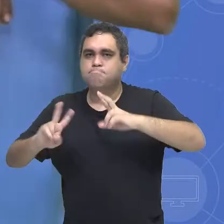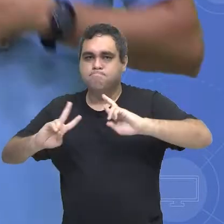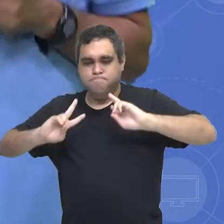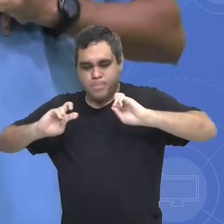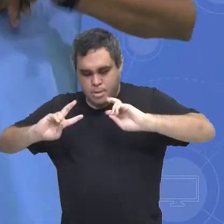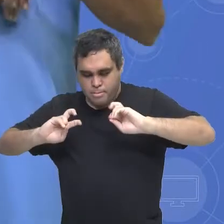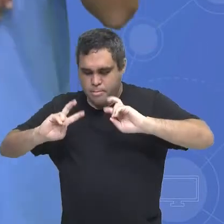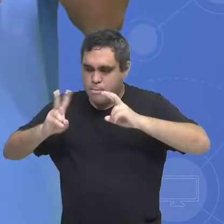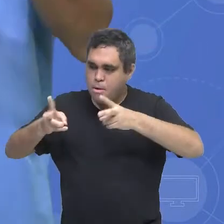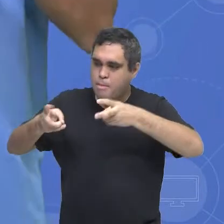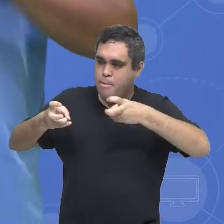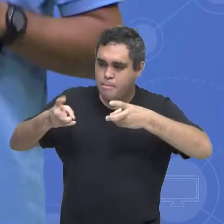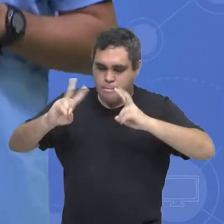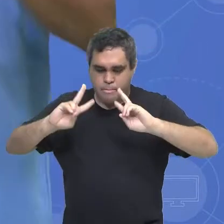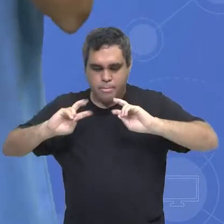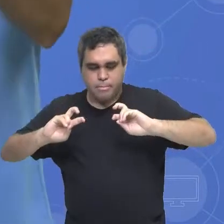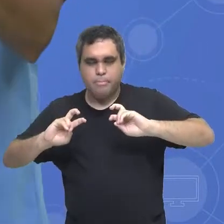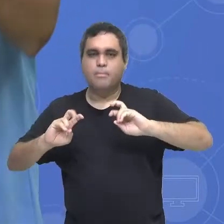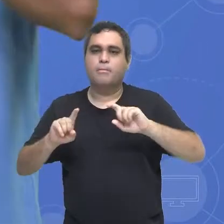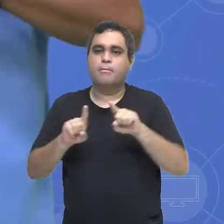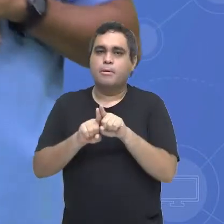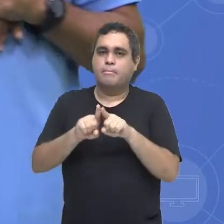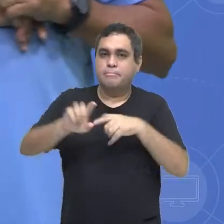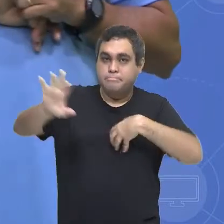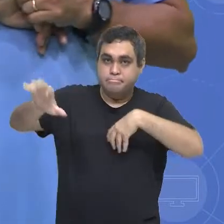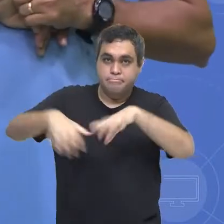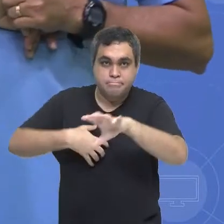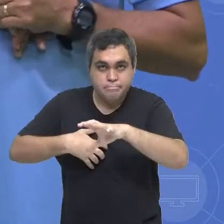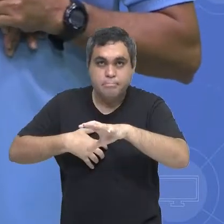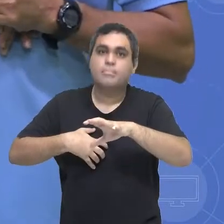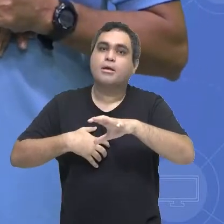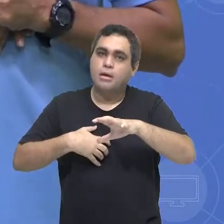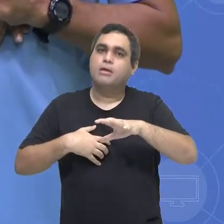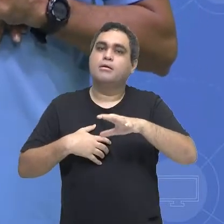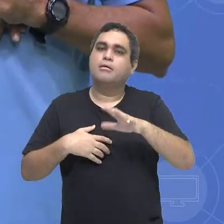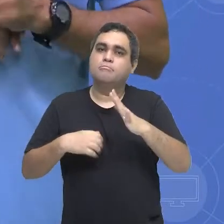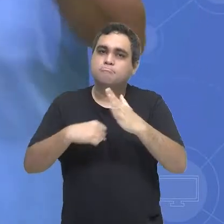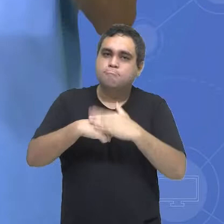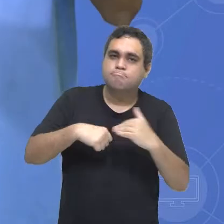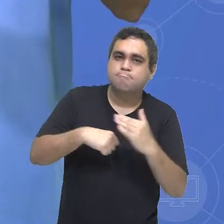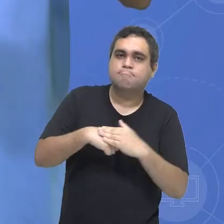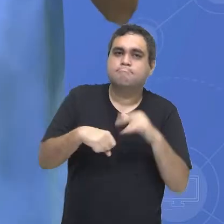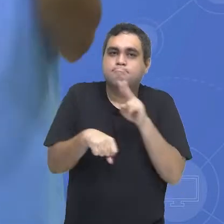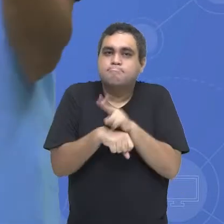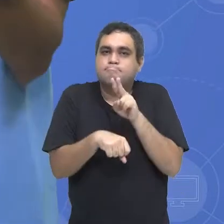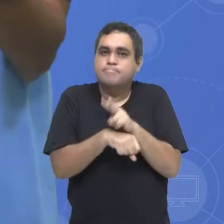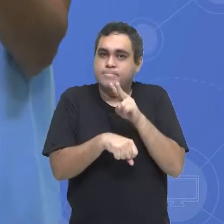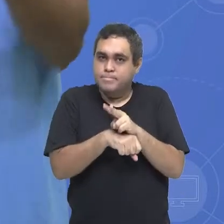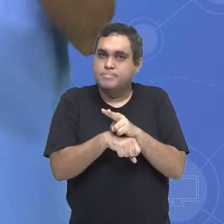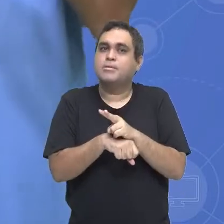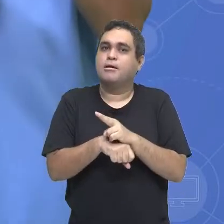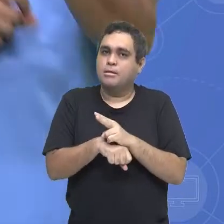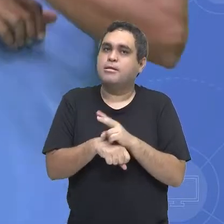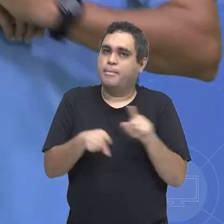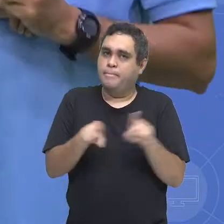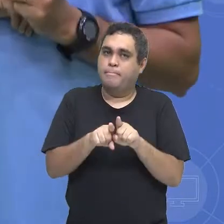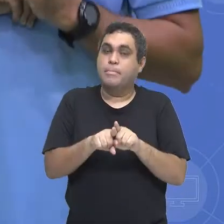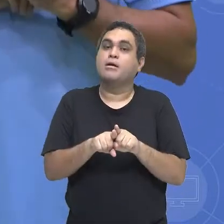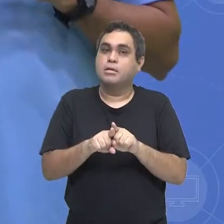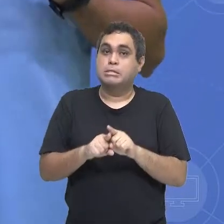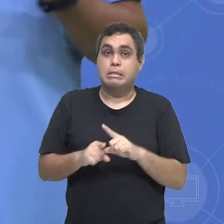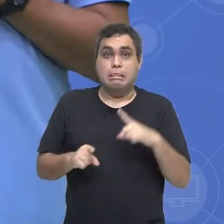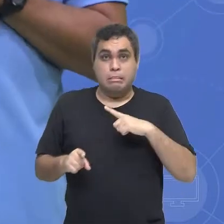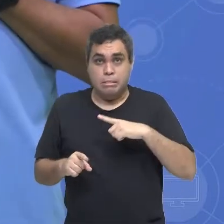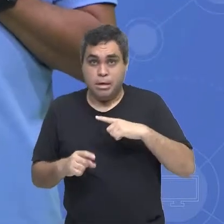outro, é a questão da empatia. E fala de estima e afetividade também, tá? Então, aonde tem tudo isso, vai